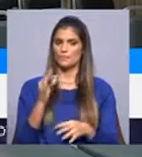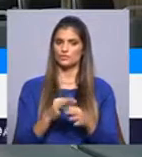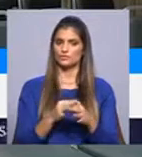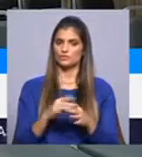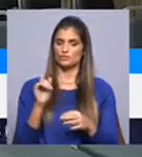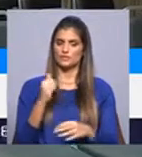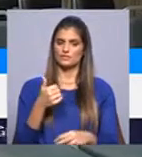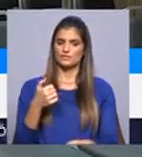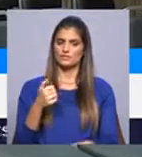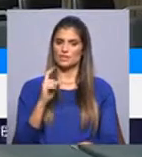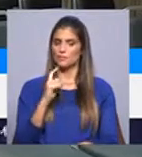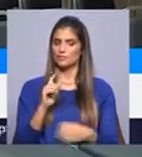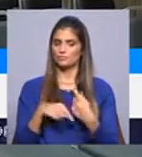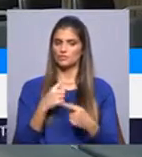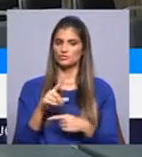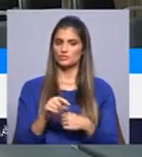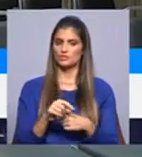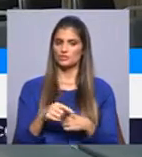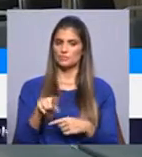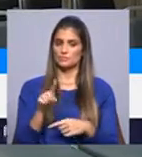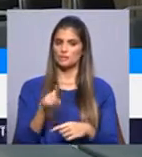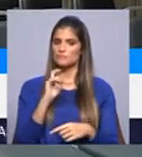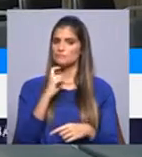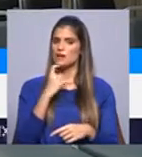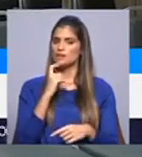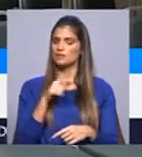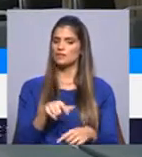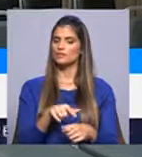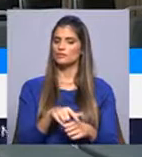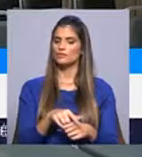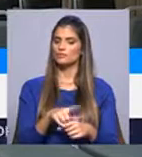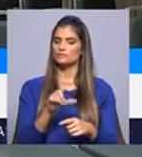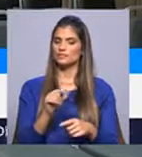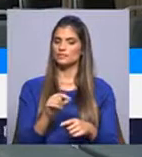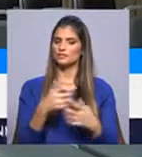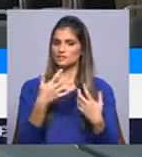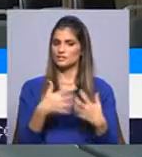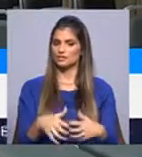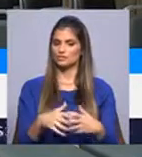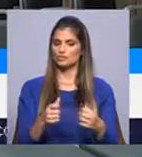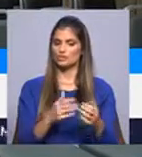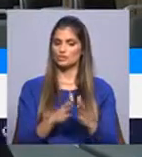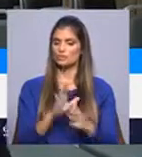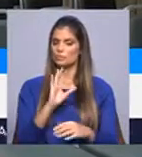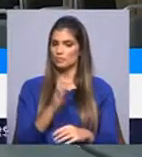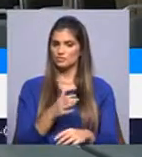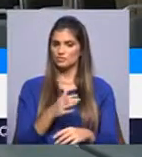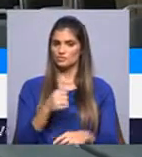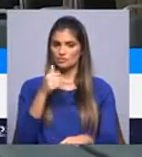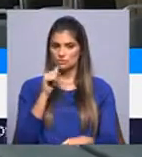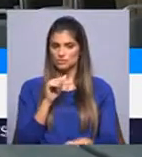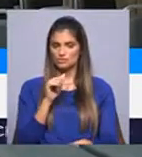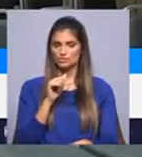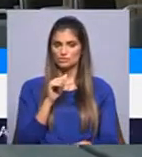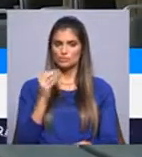25 de abril e depois também a 1 de maio. Fica aqui o plenário dos sindicatos, de sindicatos de todo o país, dos Açores,